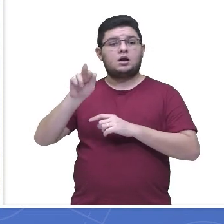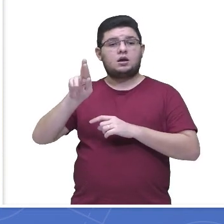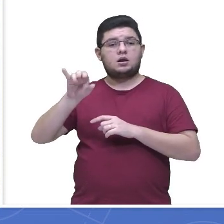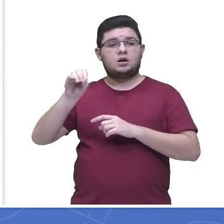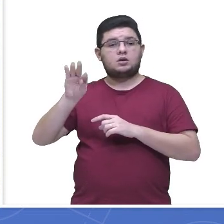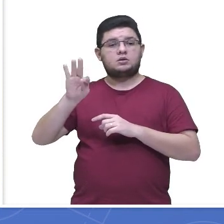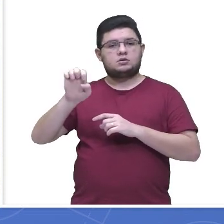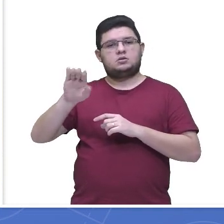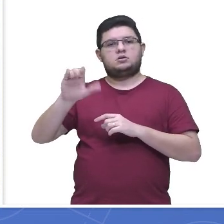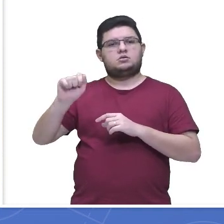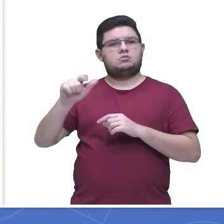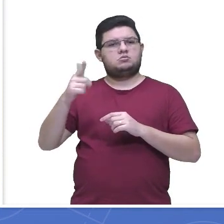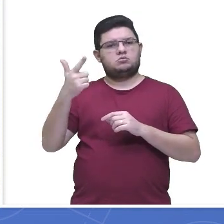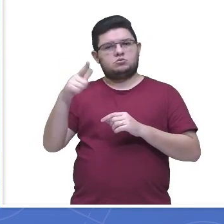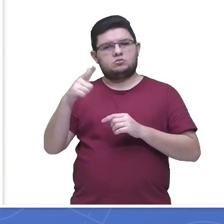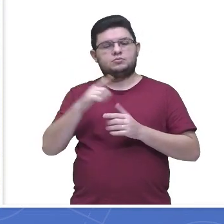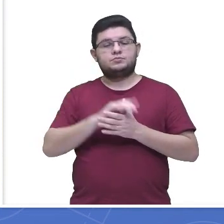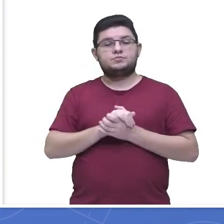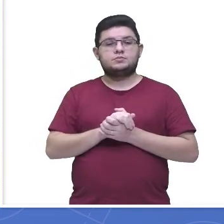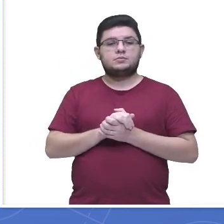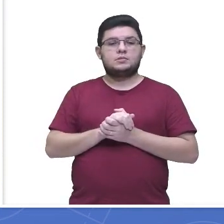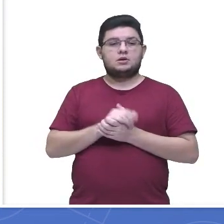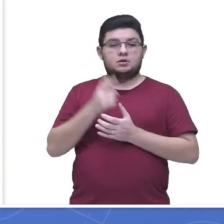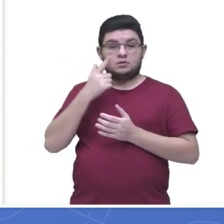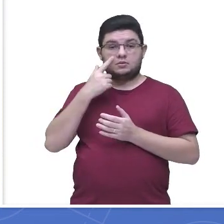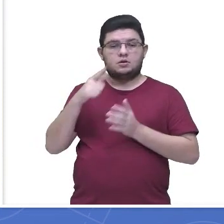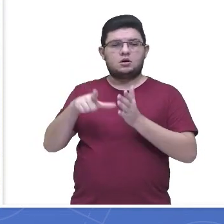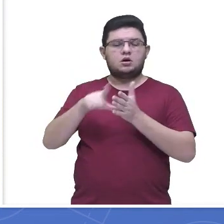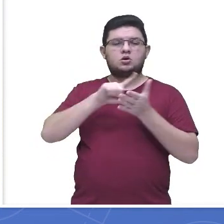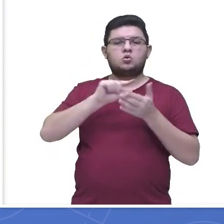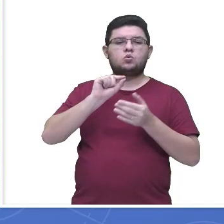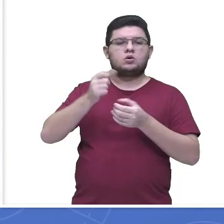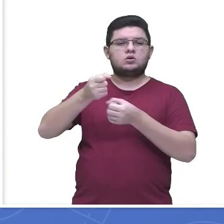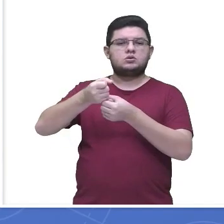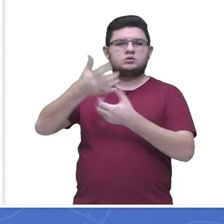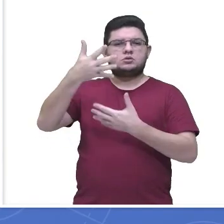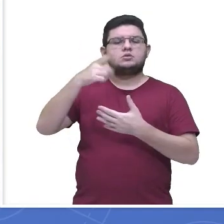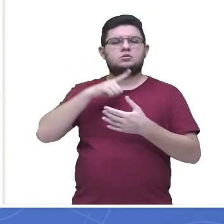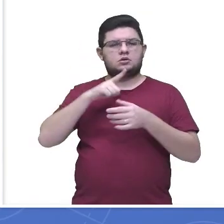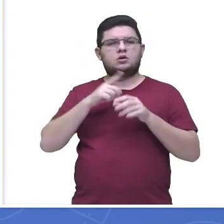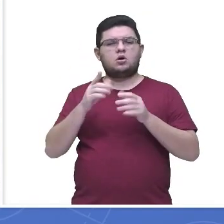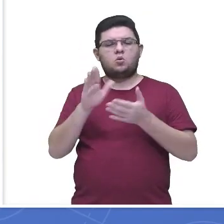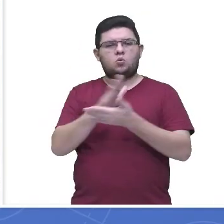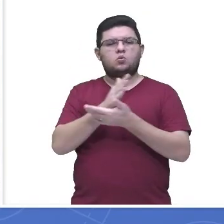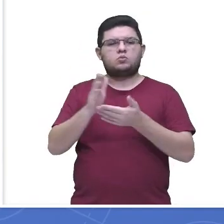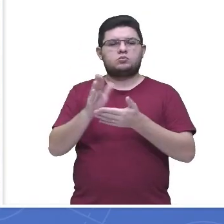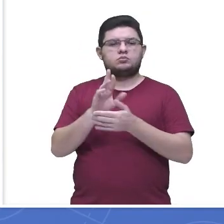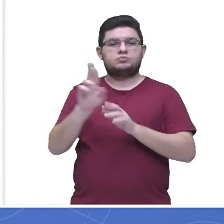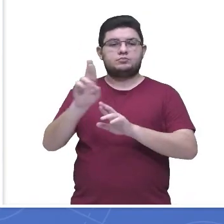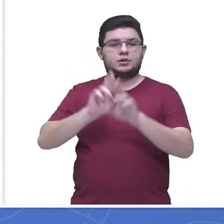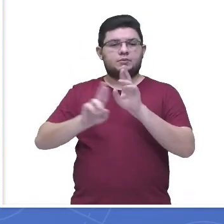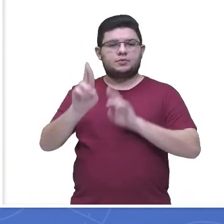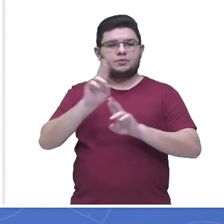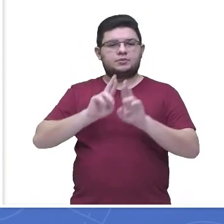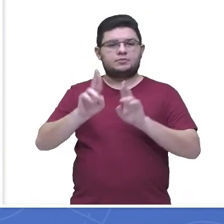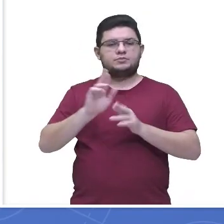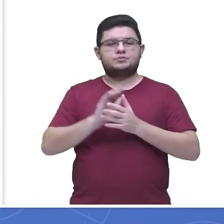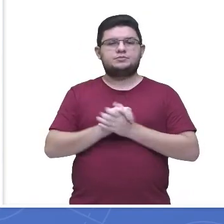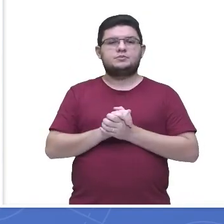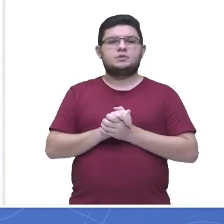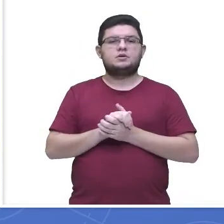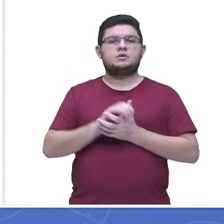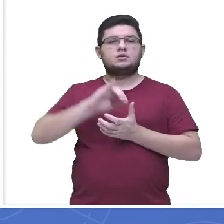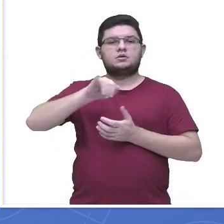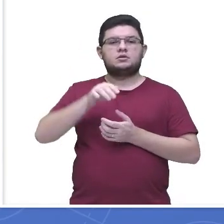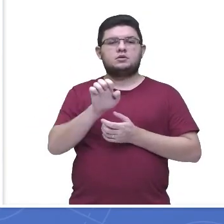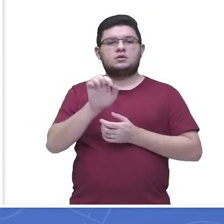o nosso chat que está chegando algumas respostas para a gente. Então, olha só. Para a nossa primeira questão, nós temos ali, ó, a Jennifer que respondeu